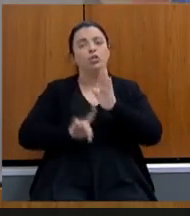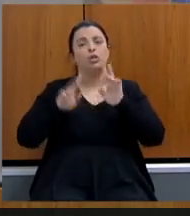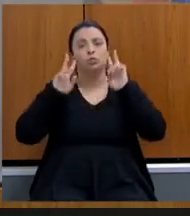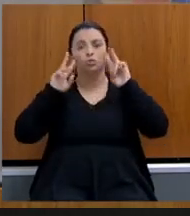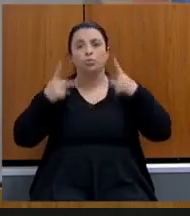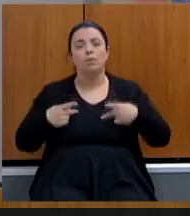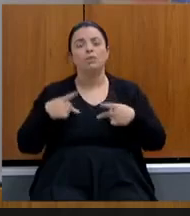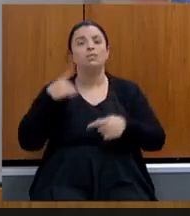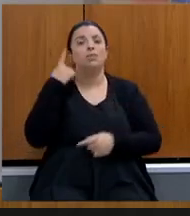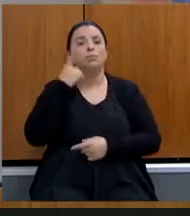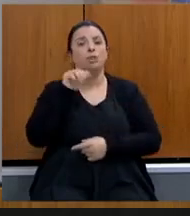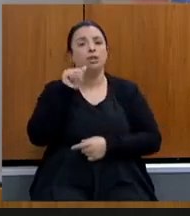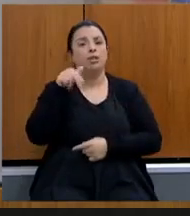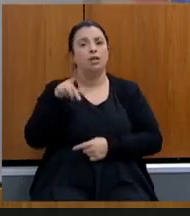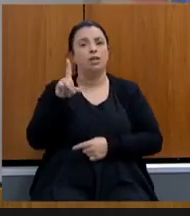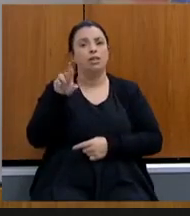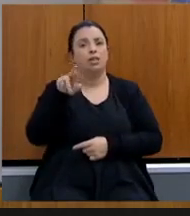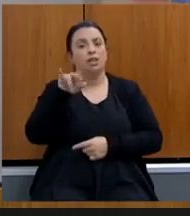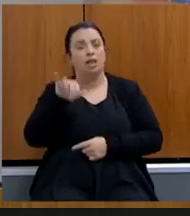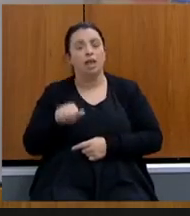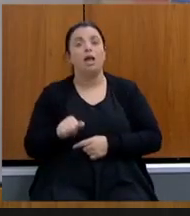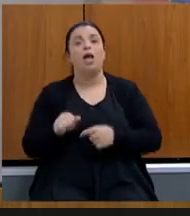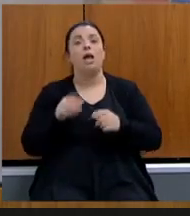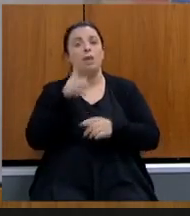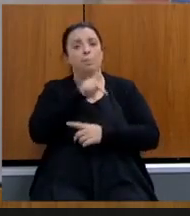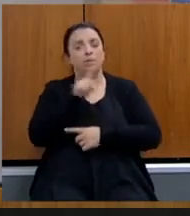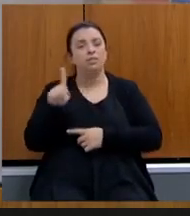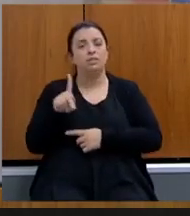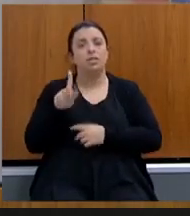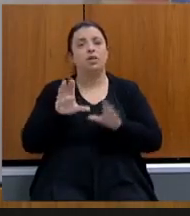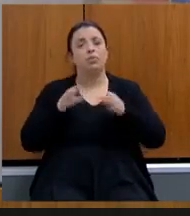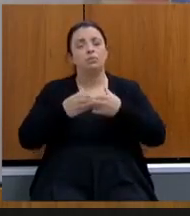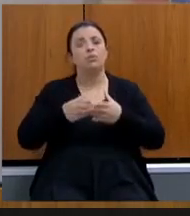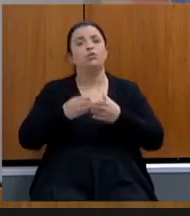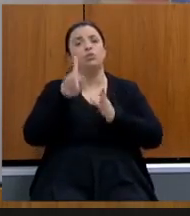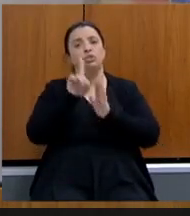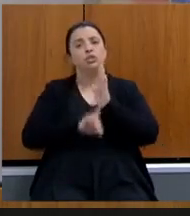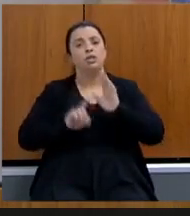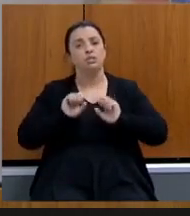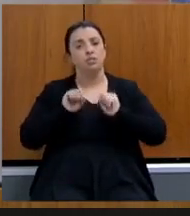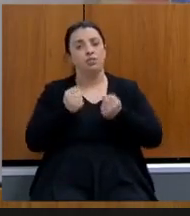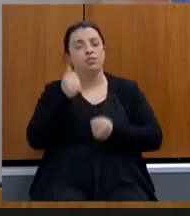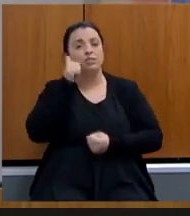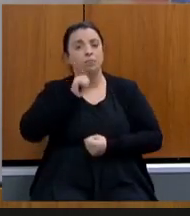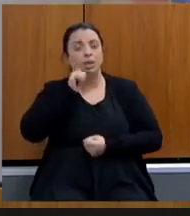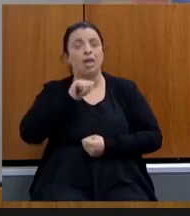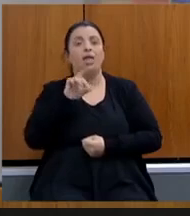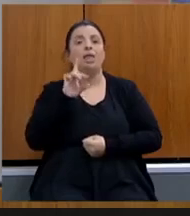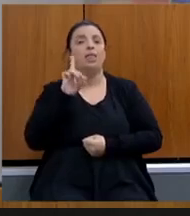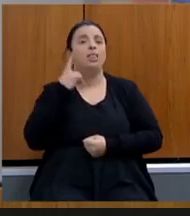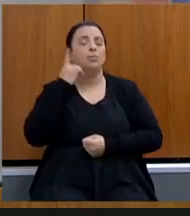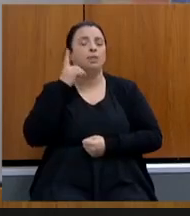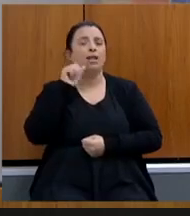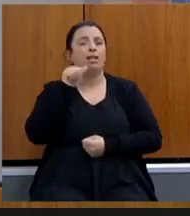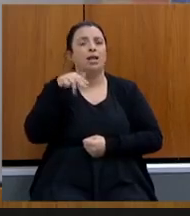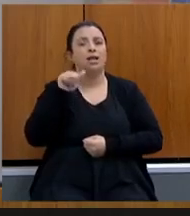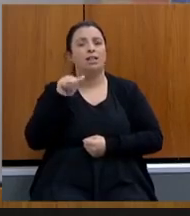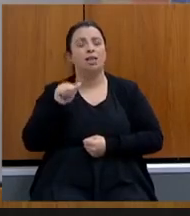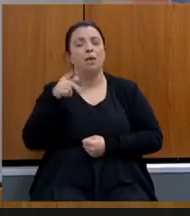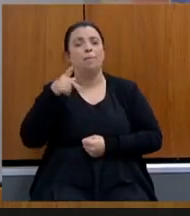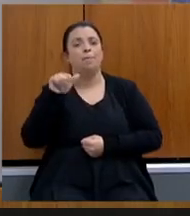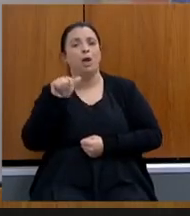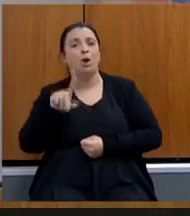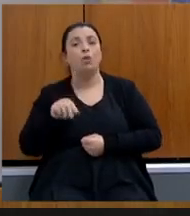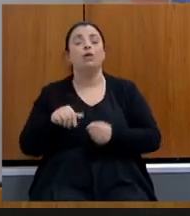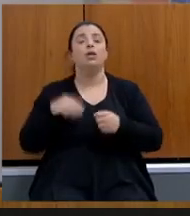a Presidenta da comissão de defesa dos direitos da mulher deputada Ana Paula Siqueira o deputado André Quintão